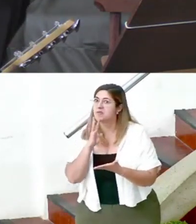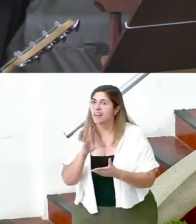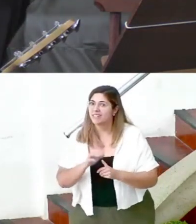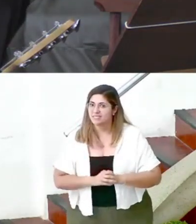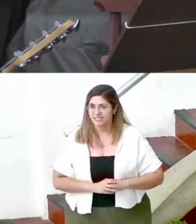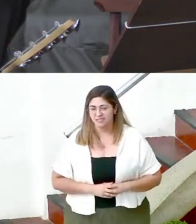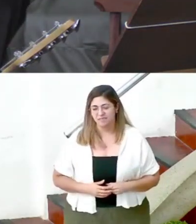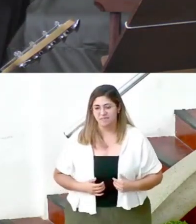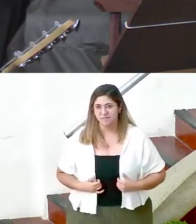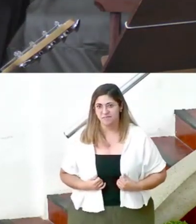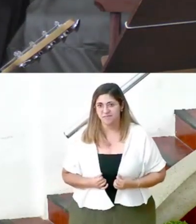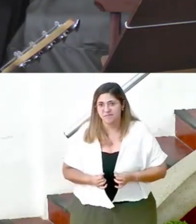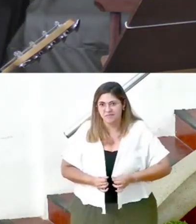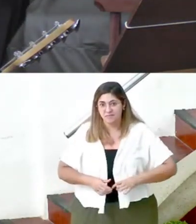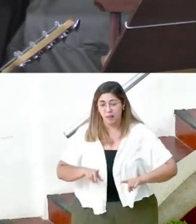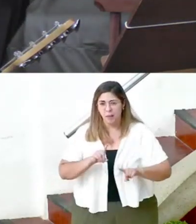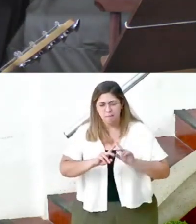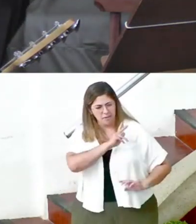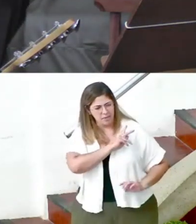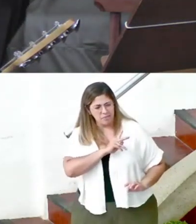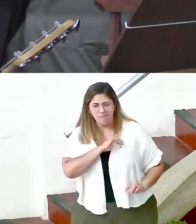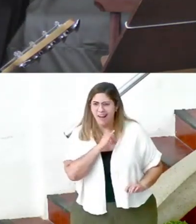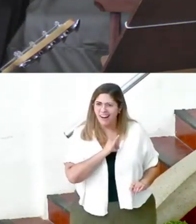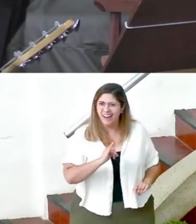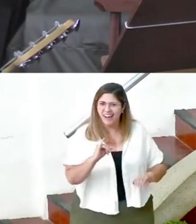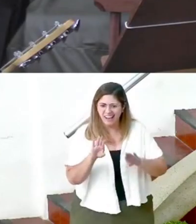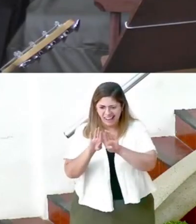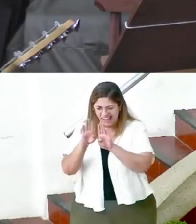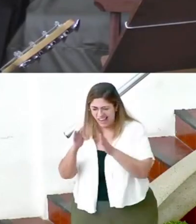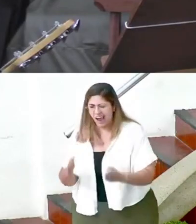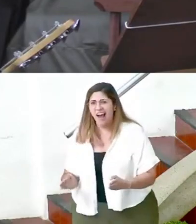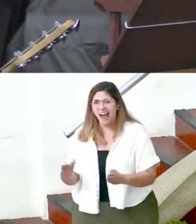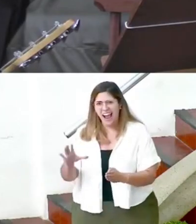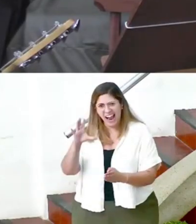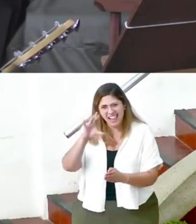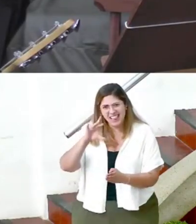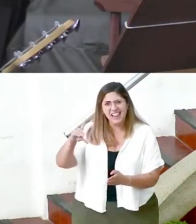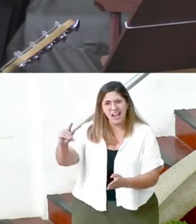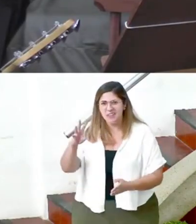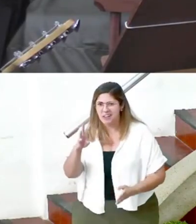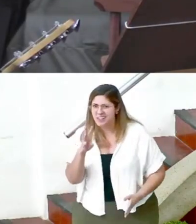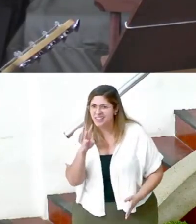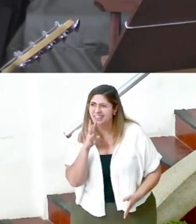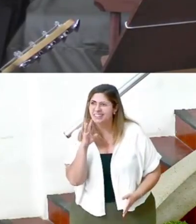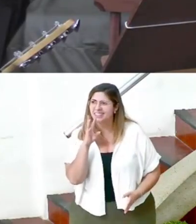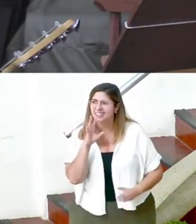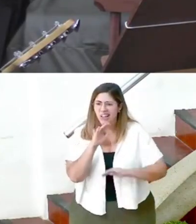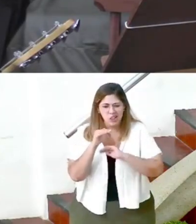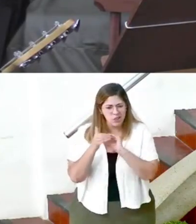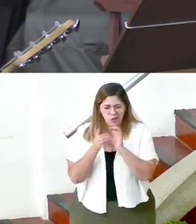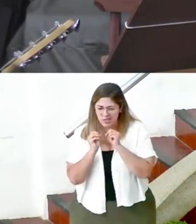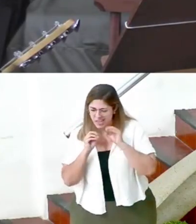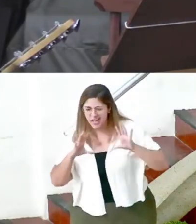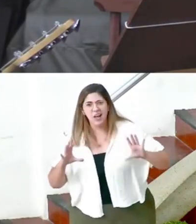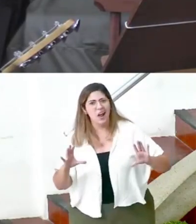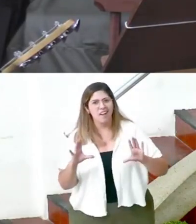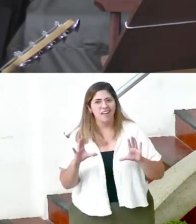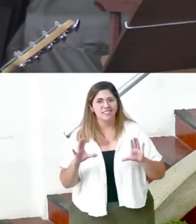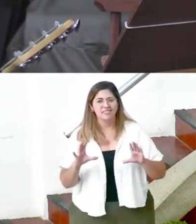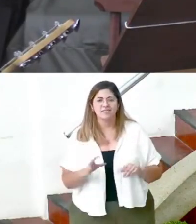é conhecido, ele é o Deus de todos os tempos, ele é o eu sou. E então o Dionísio